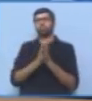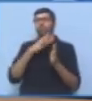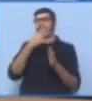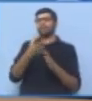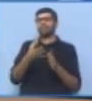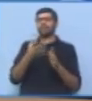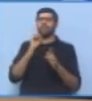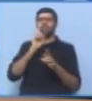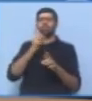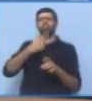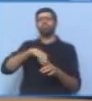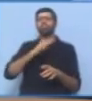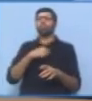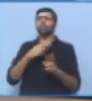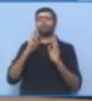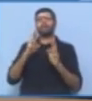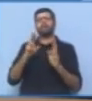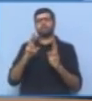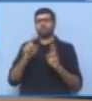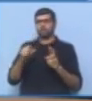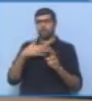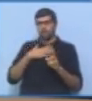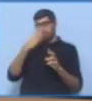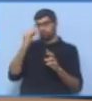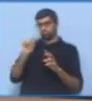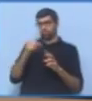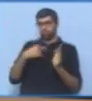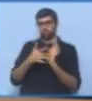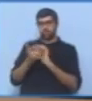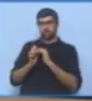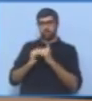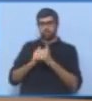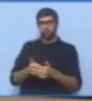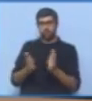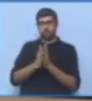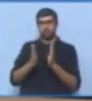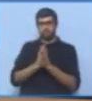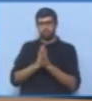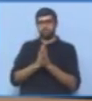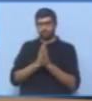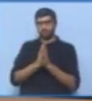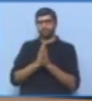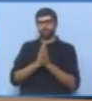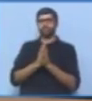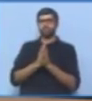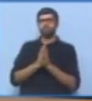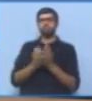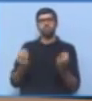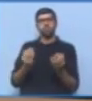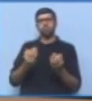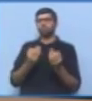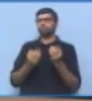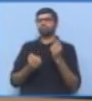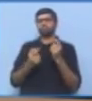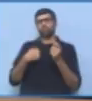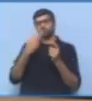que é importante termos esperança, penso eu. E penso que o cristianismo é uma religião e é, de facto, uma concretização